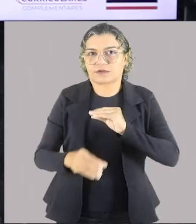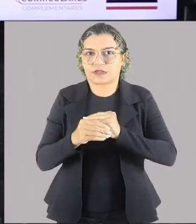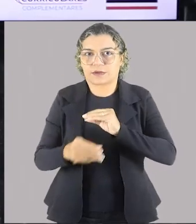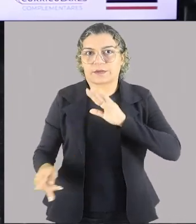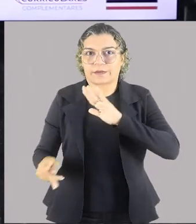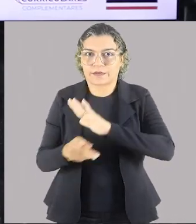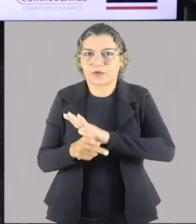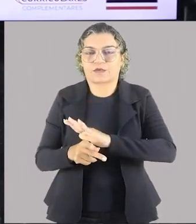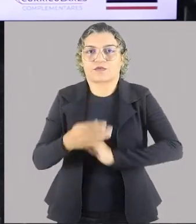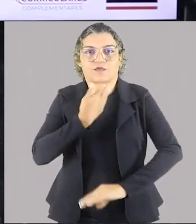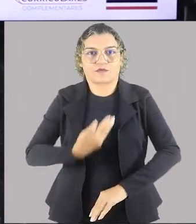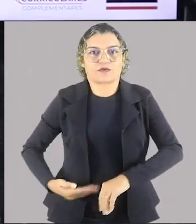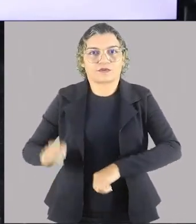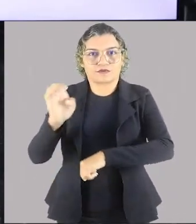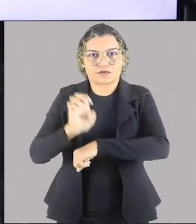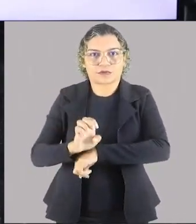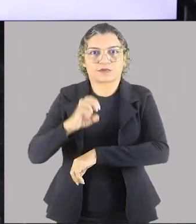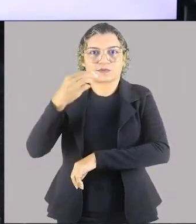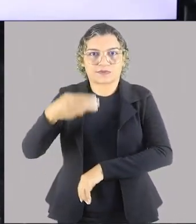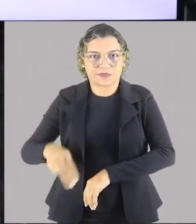bom? Então, vamos lá para a nossa aula.